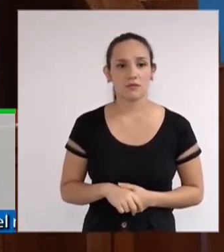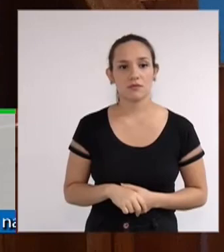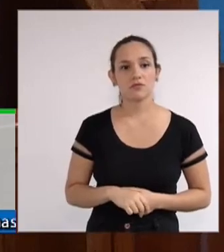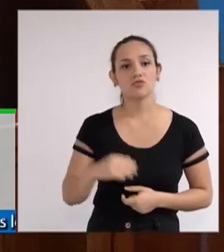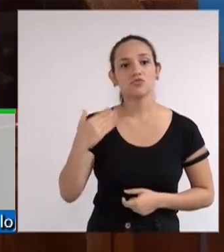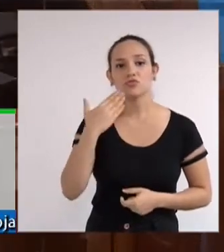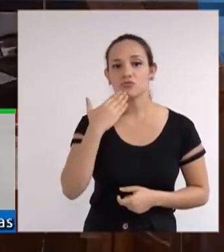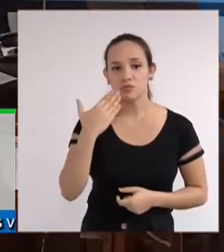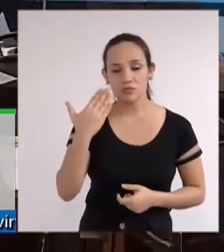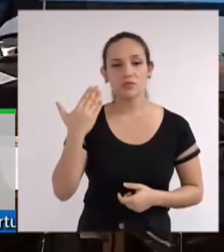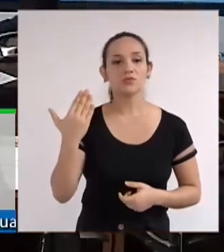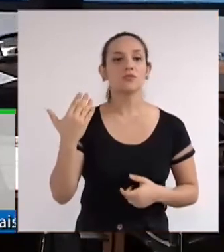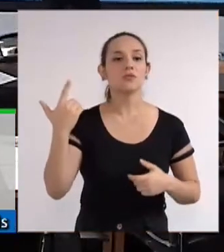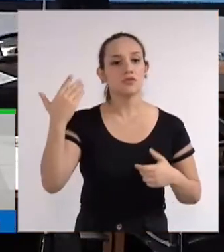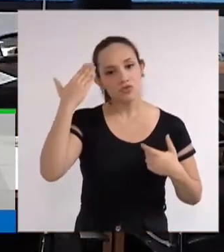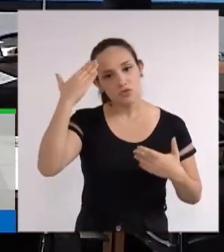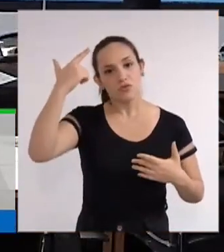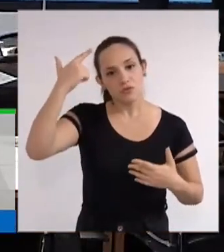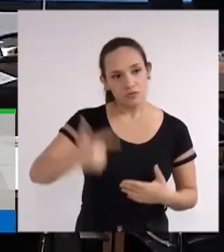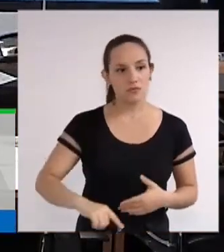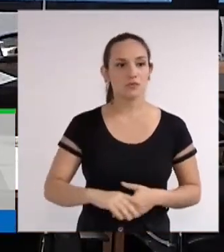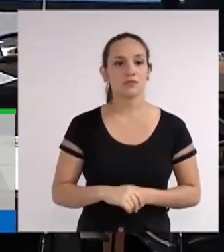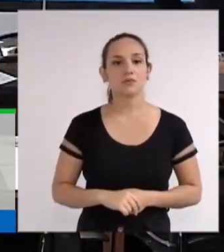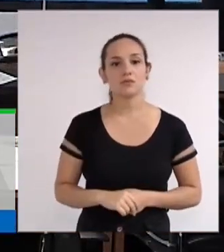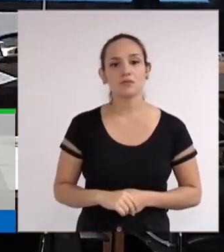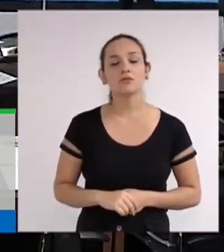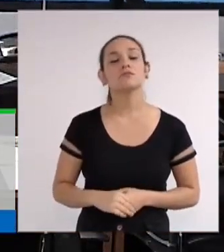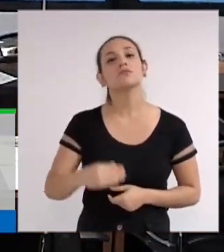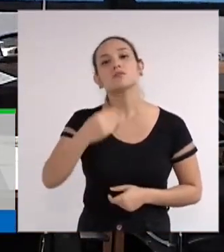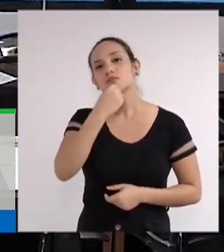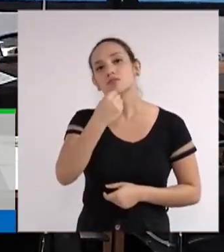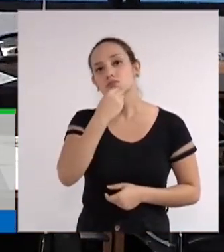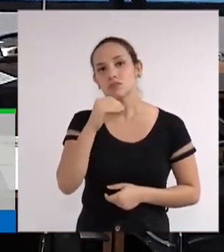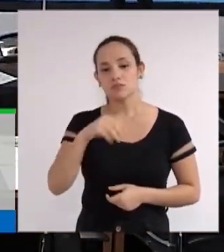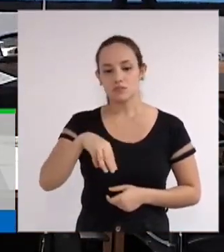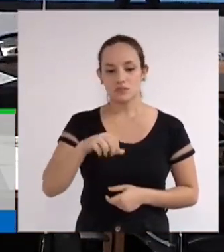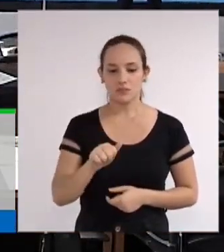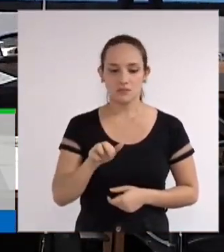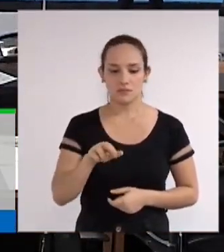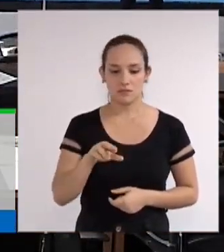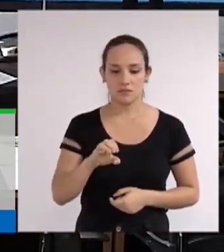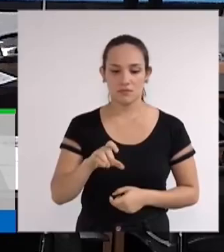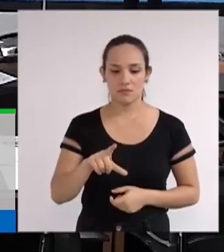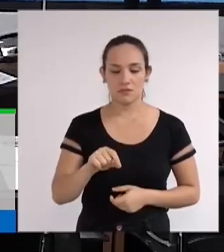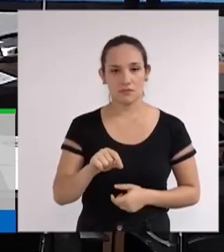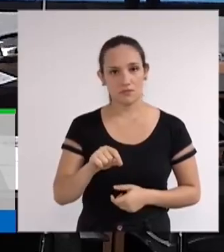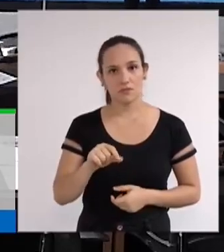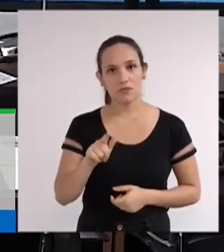mais uma vez, registra e agradece ao Dr. Felipe Marcelo Gimenez pelos